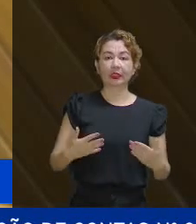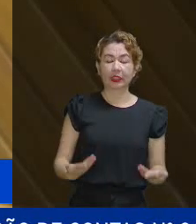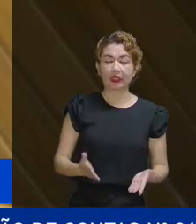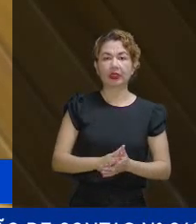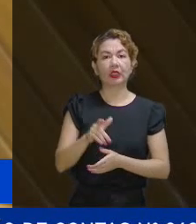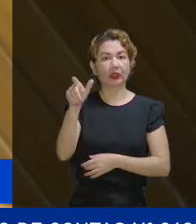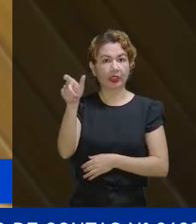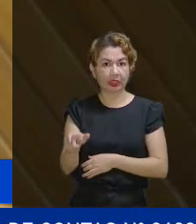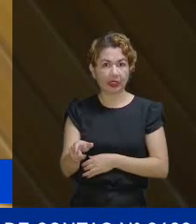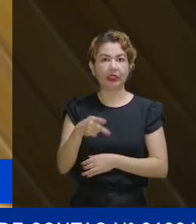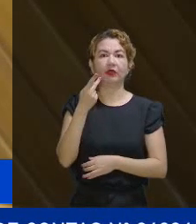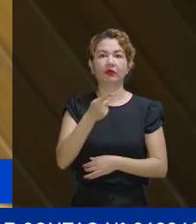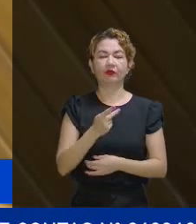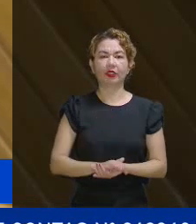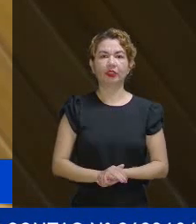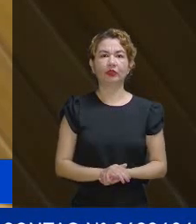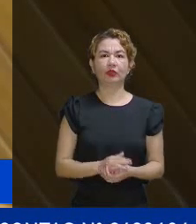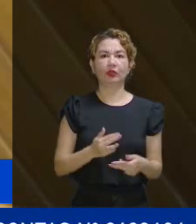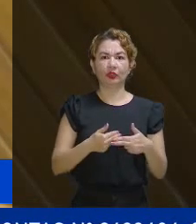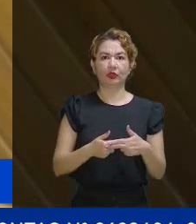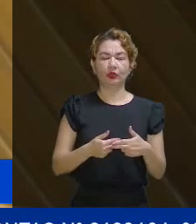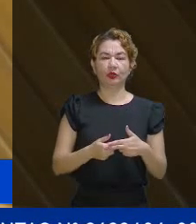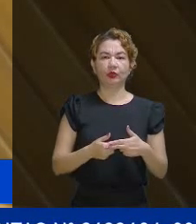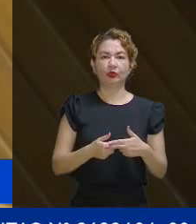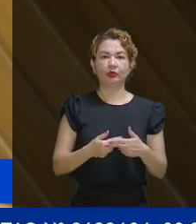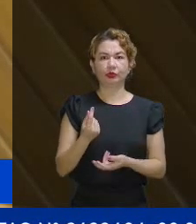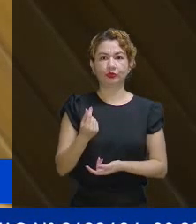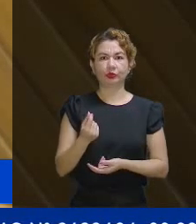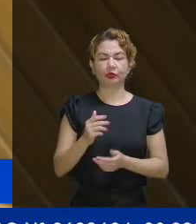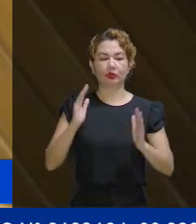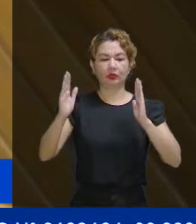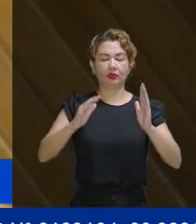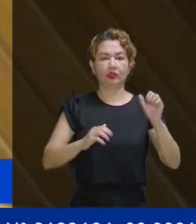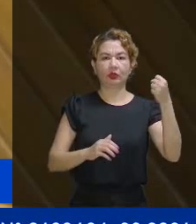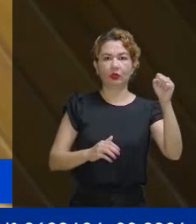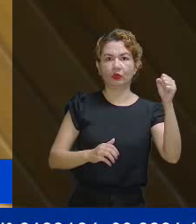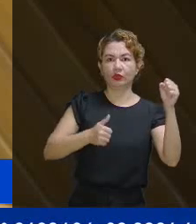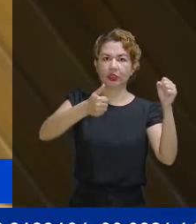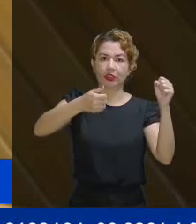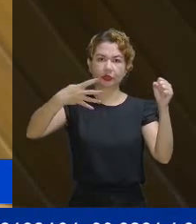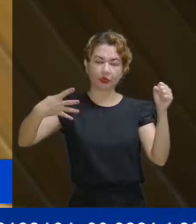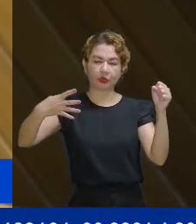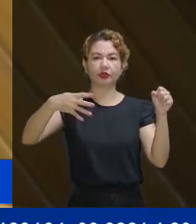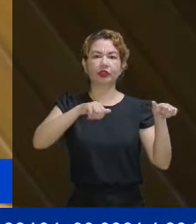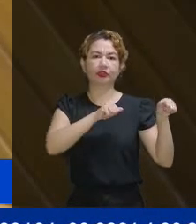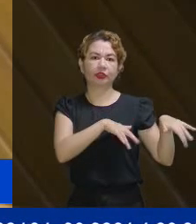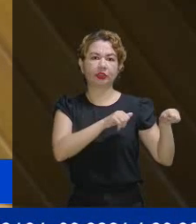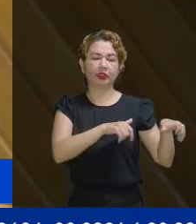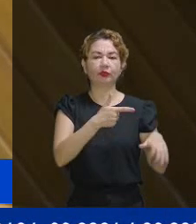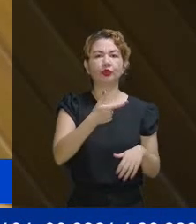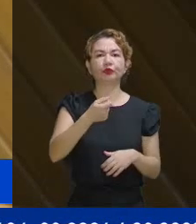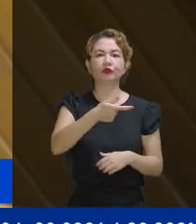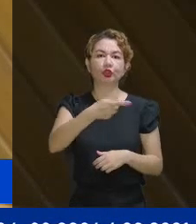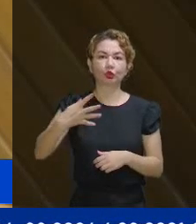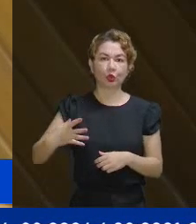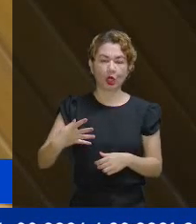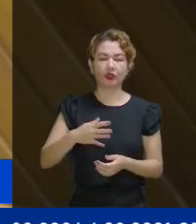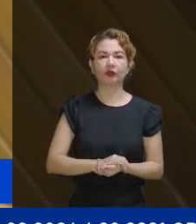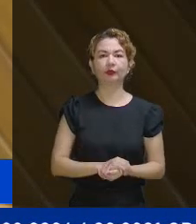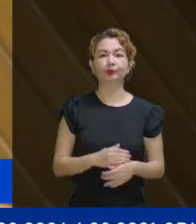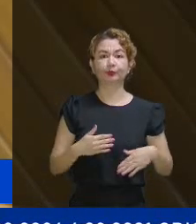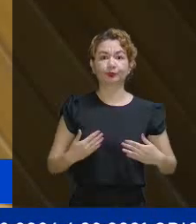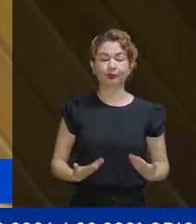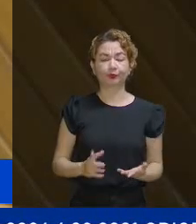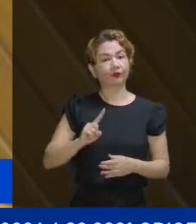momento, a recorrida indicou que o gasto era referente ao período do dia 8 a 14 de 9 de 2024 e